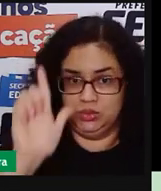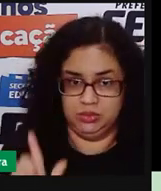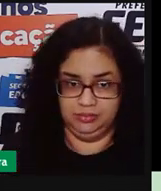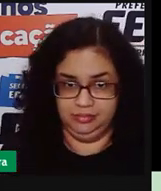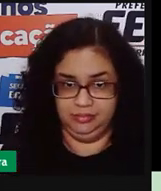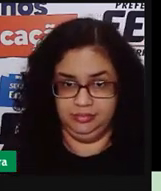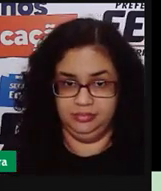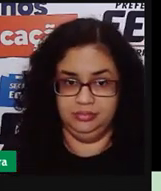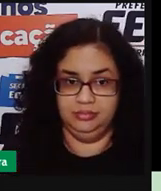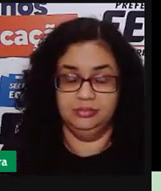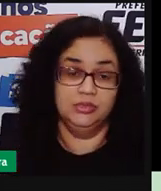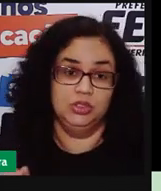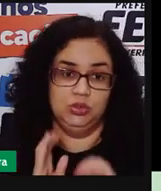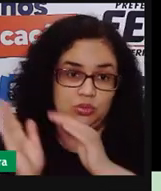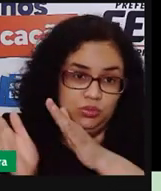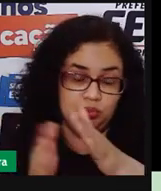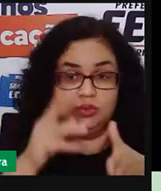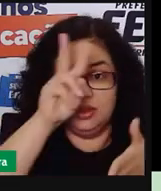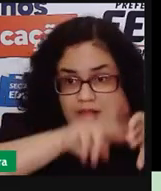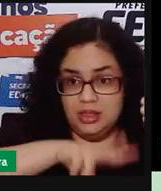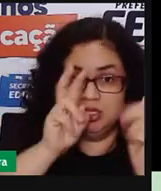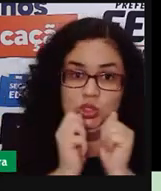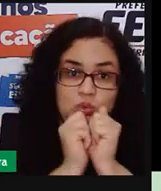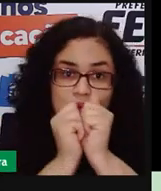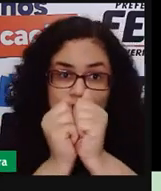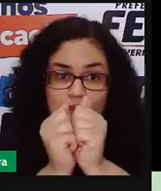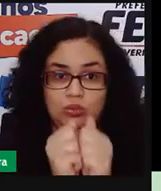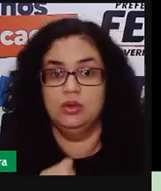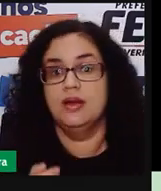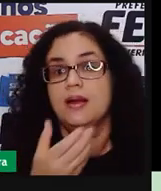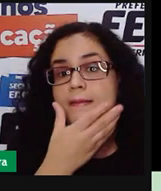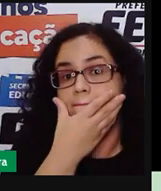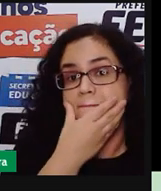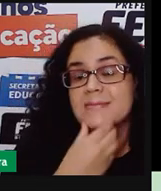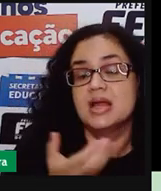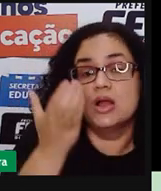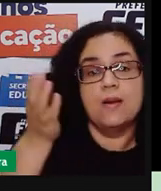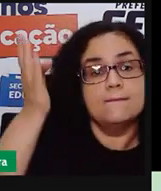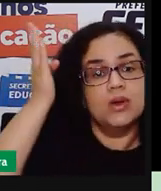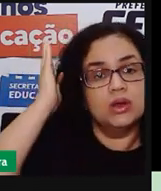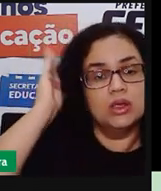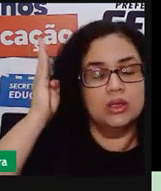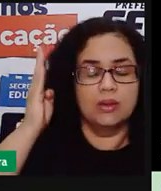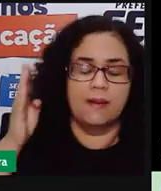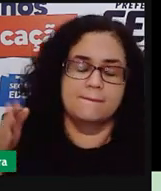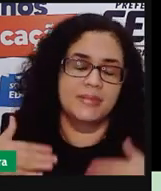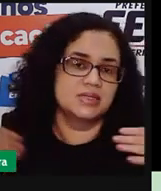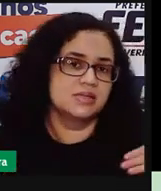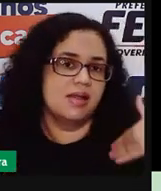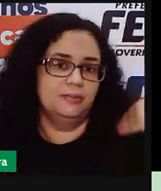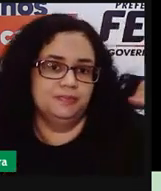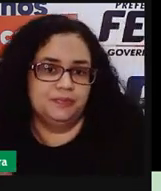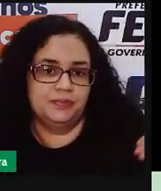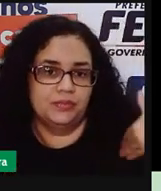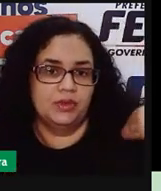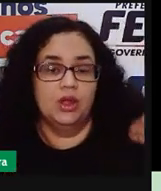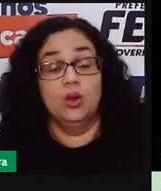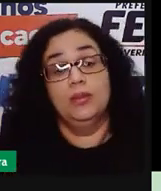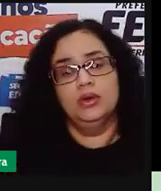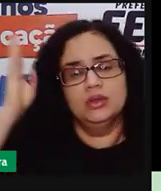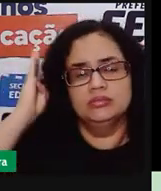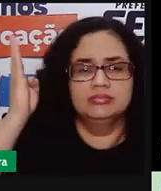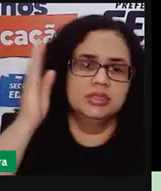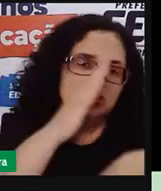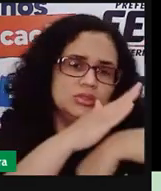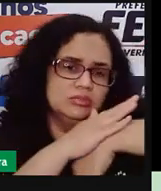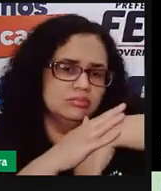quer um burrinho para passear. Um burrinho manso, que não corra nem pule, mas que saiba